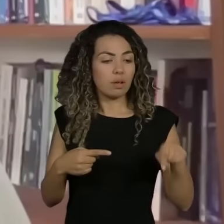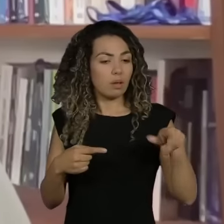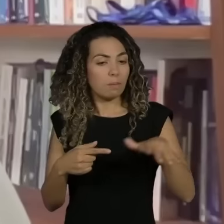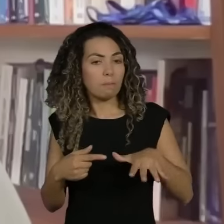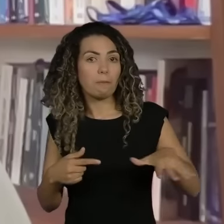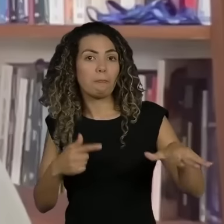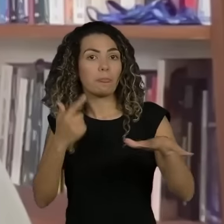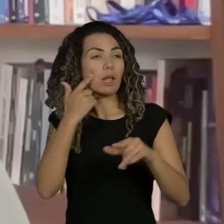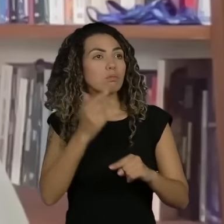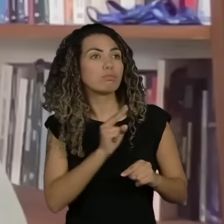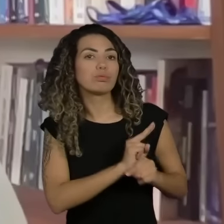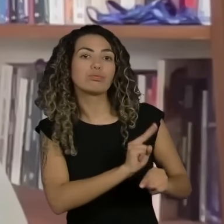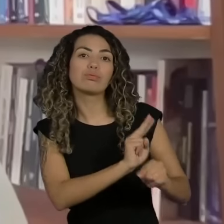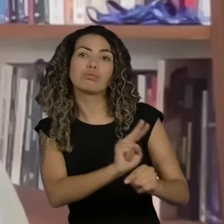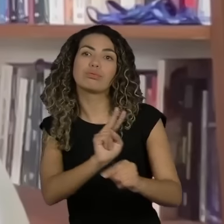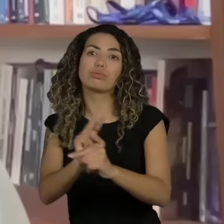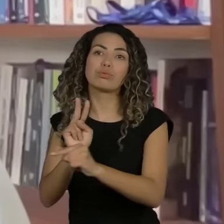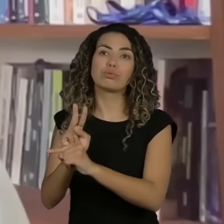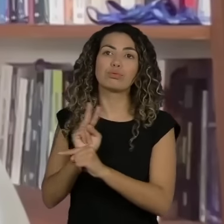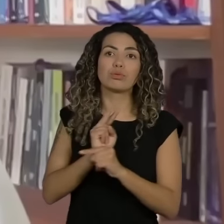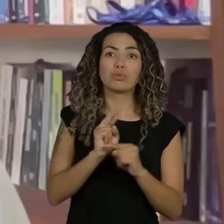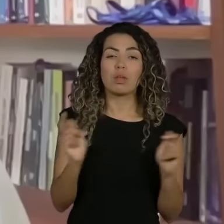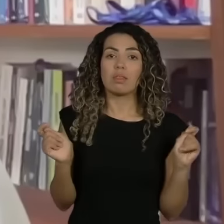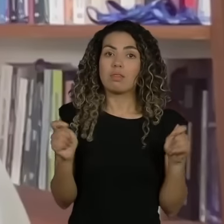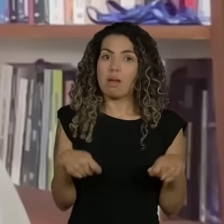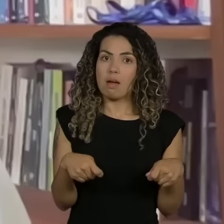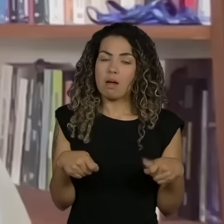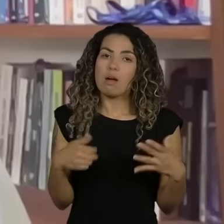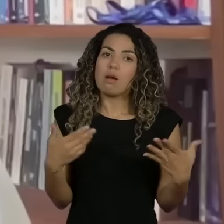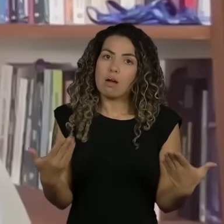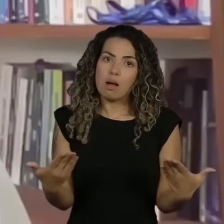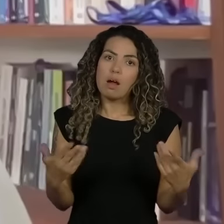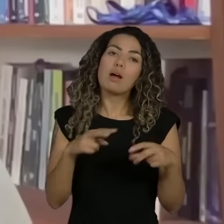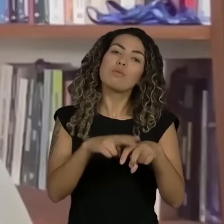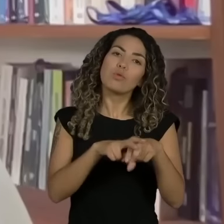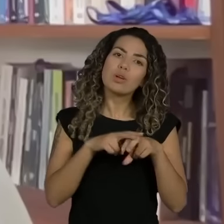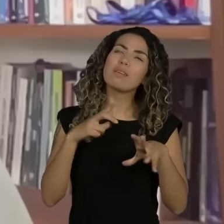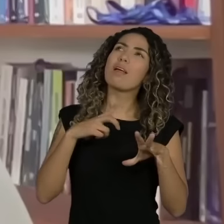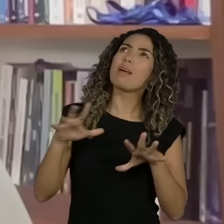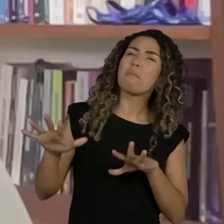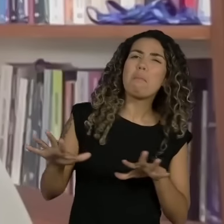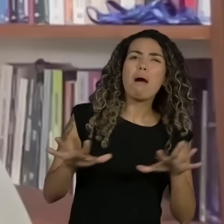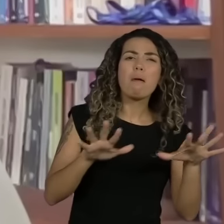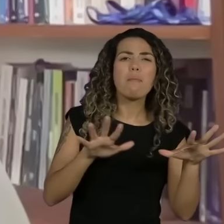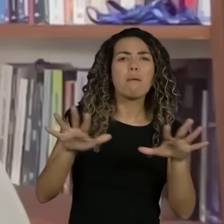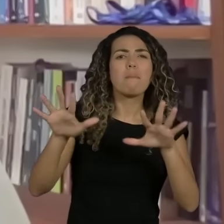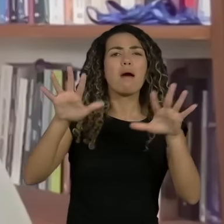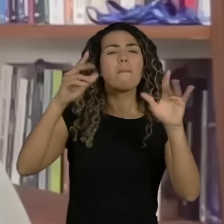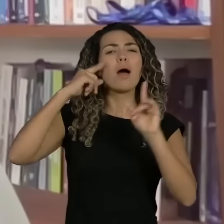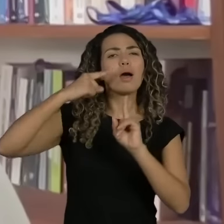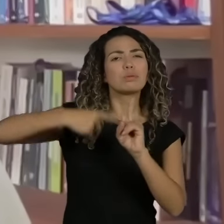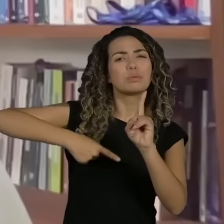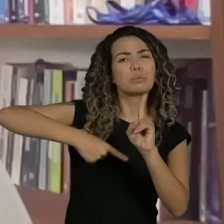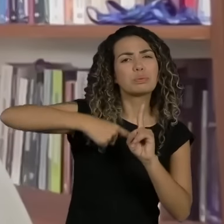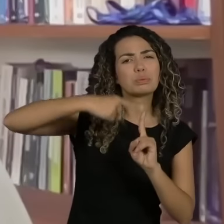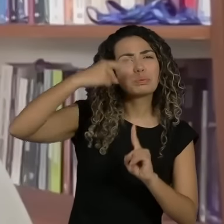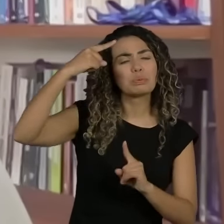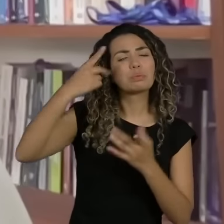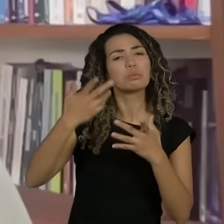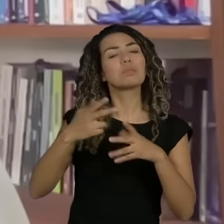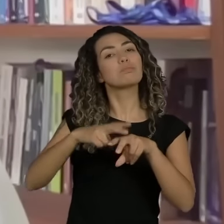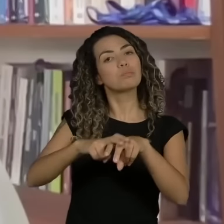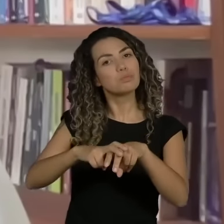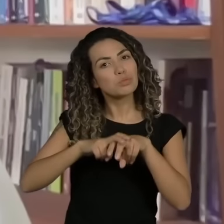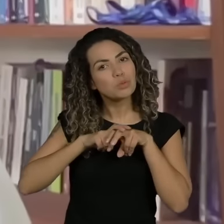salvaguardam carbono. E nessa contagem, né, de emissões e aumento de temperatura, o carbono é um elemento